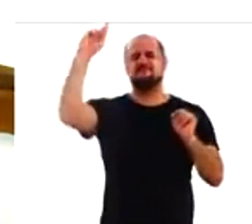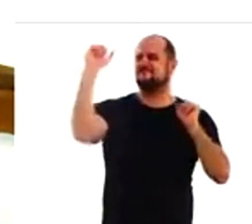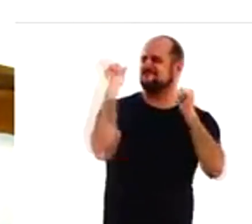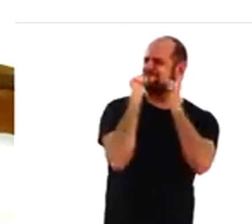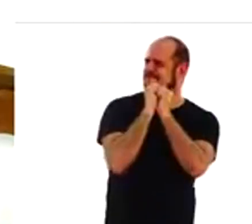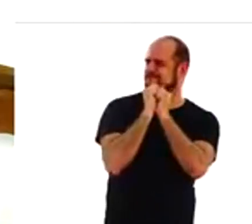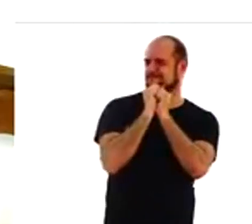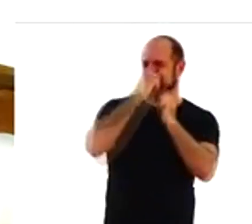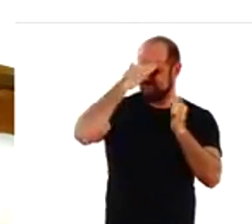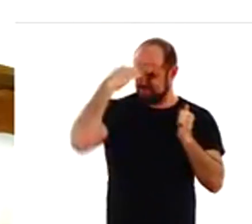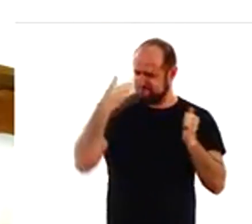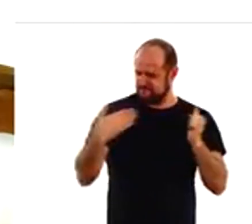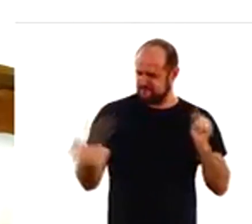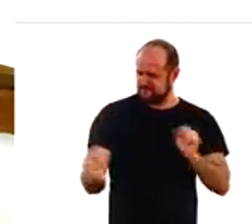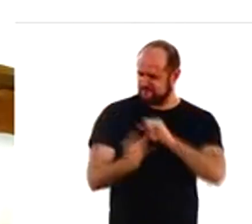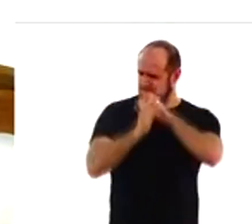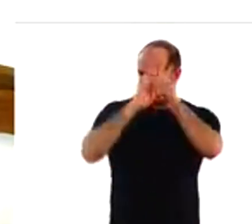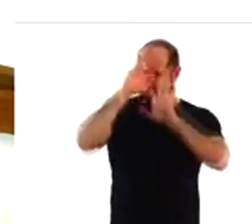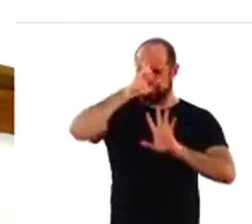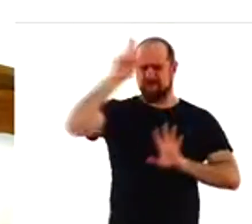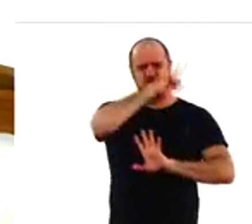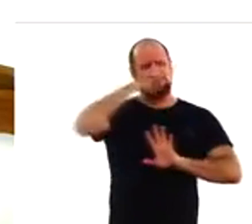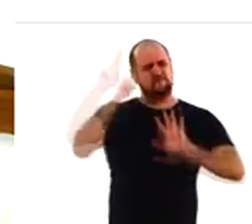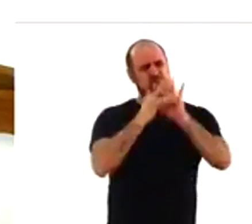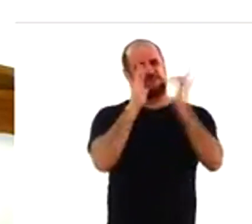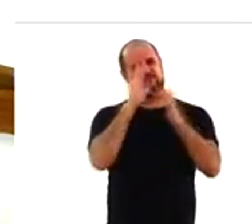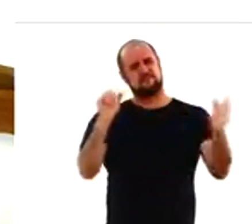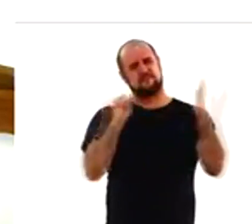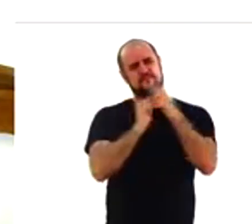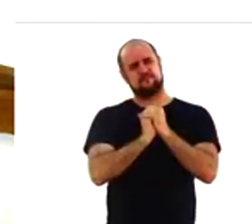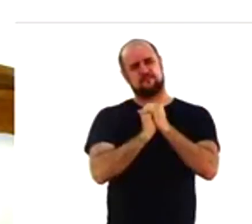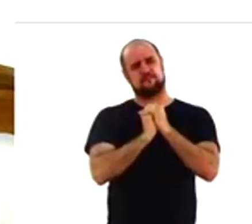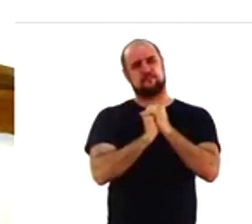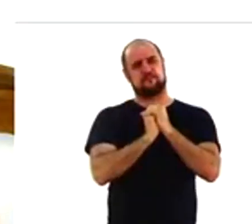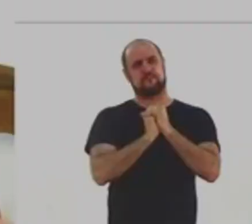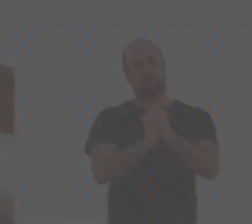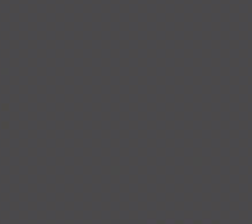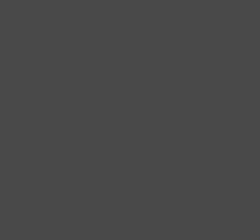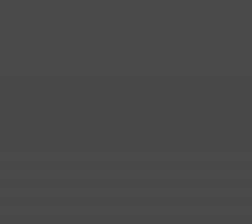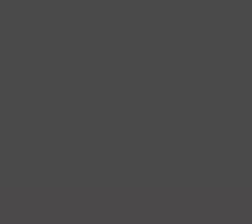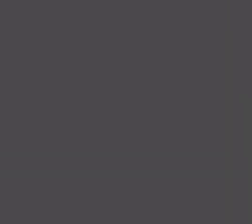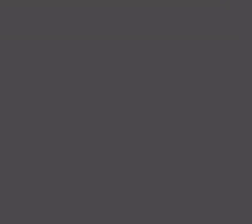honra e para a Tua glória. Em nome de Jesus, amém e amém.